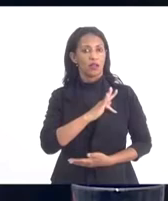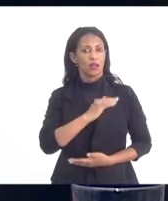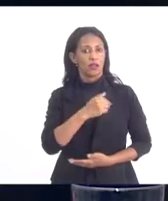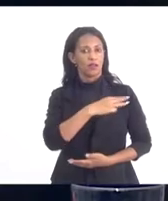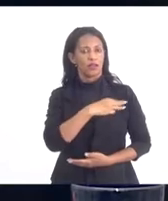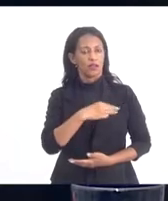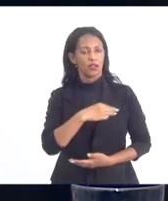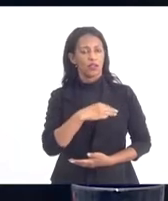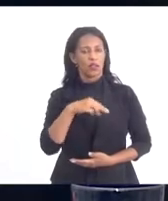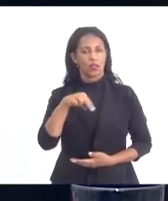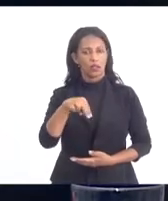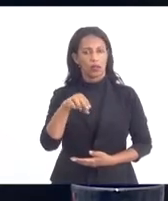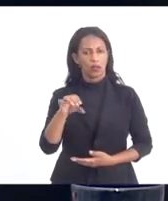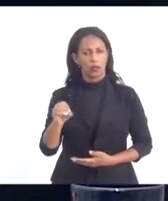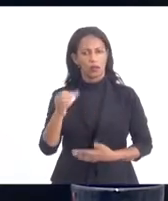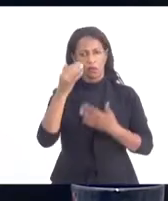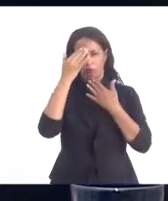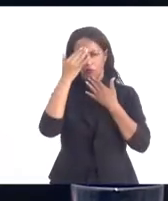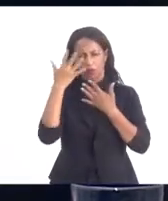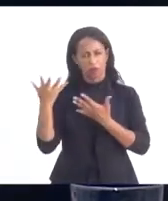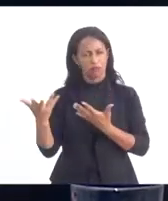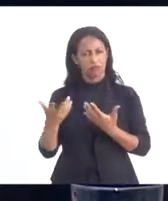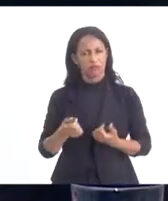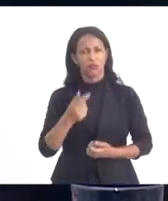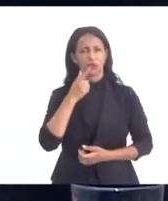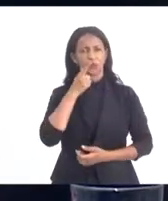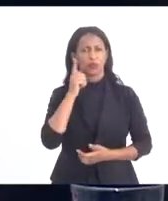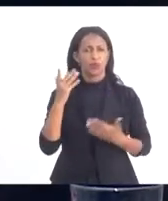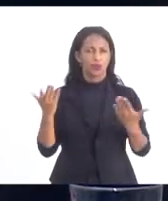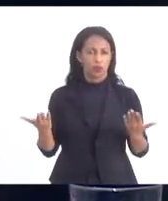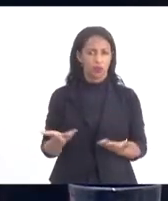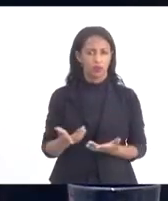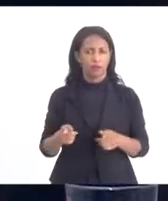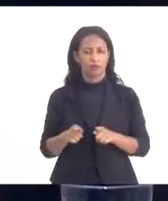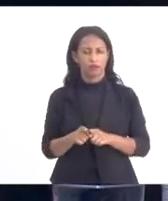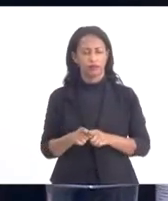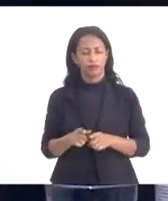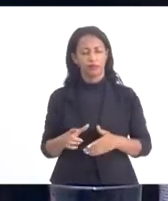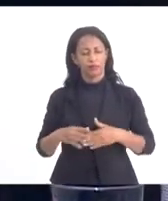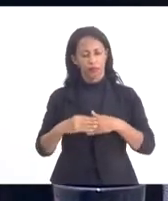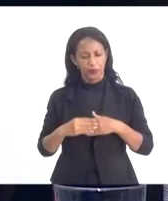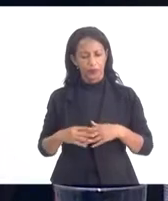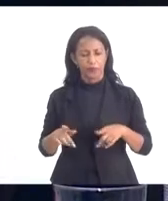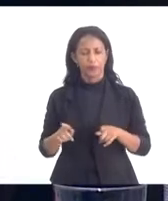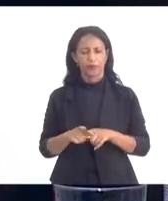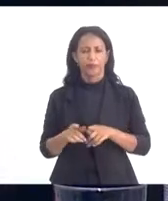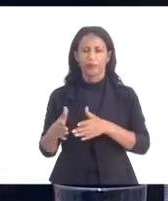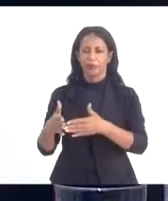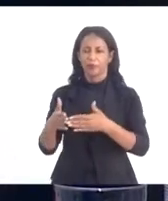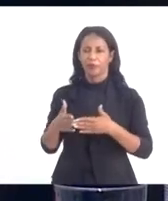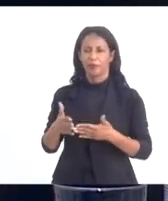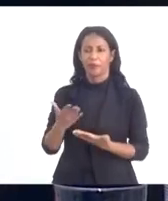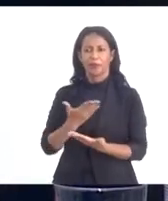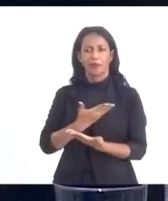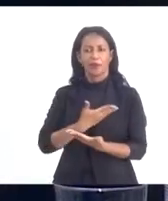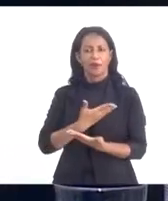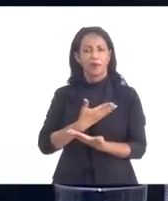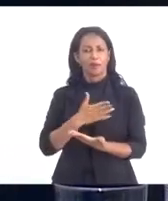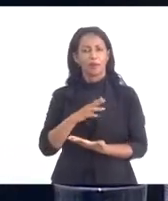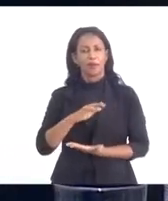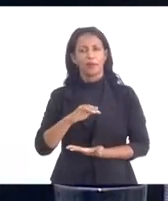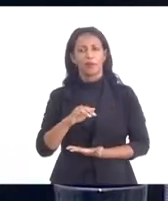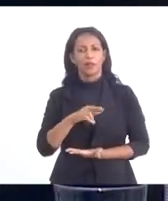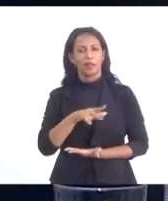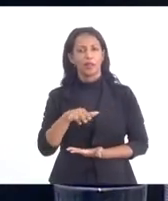agradecido pela acolhida no dia de ontem e hoje. Saudar aqui, pedir licença ao meu irmão, meu amigo Jair Bittencourt,